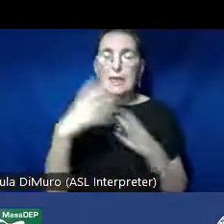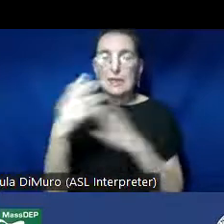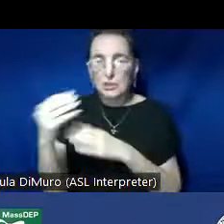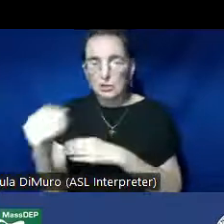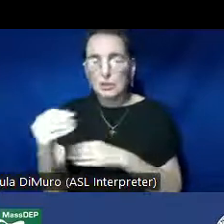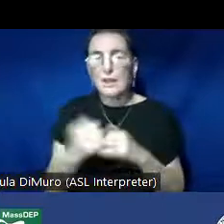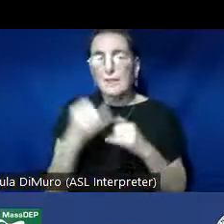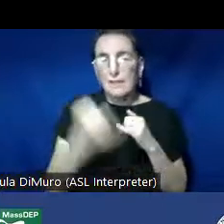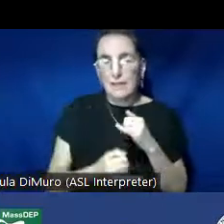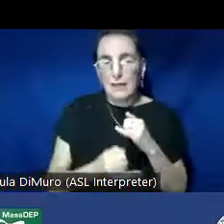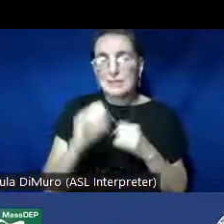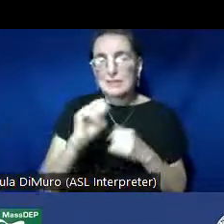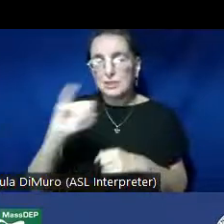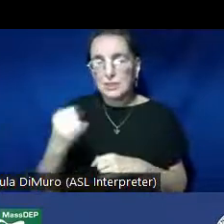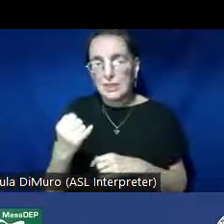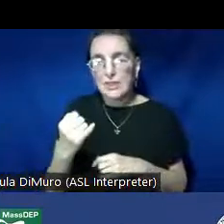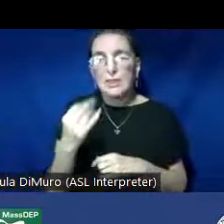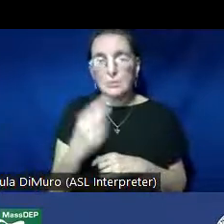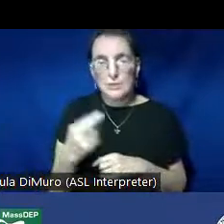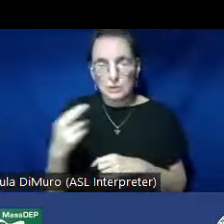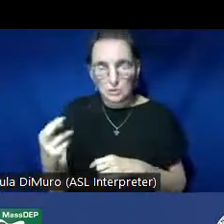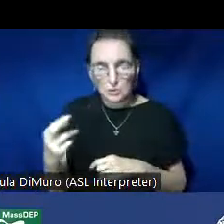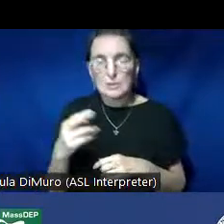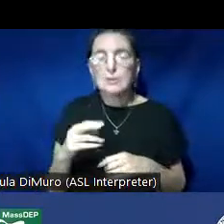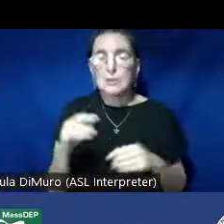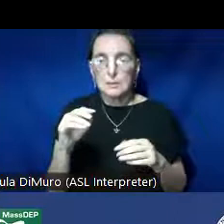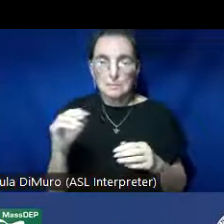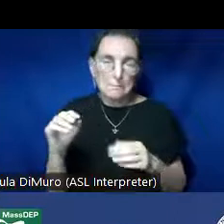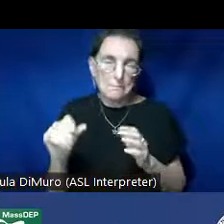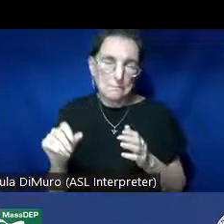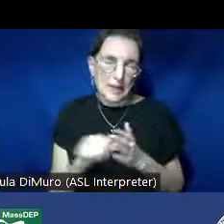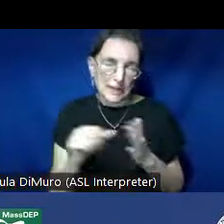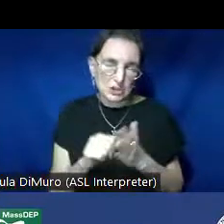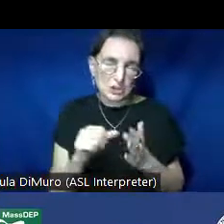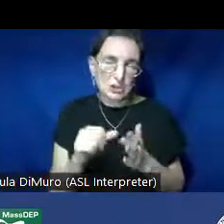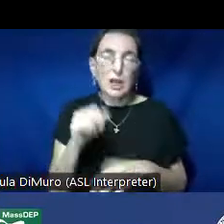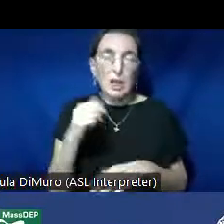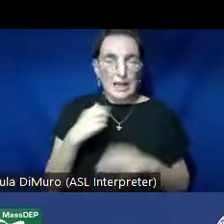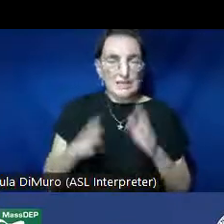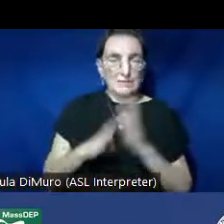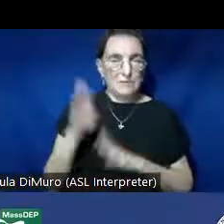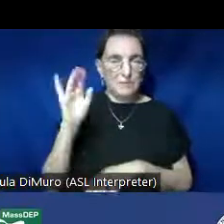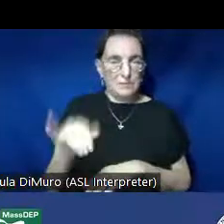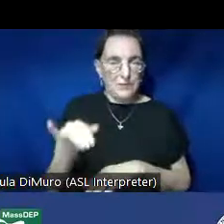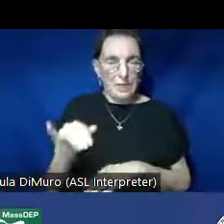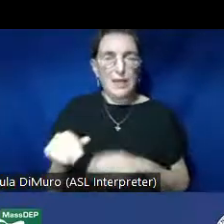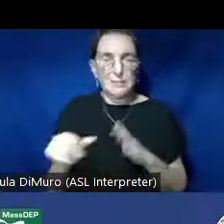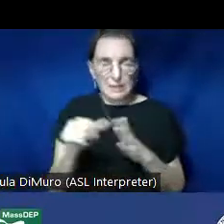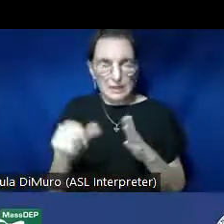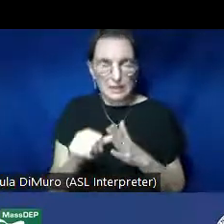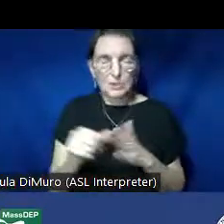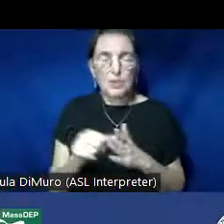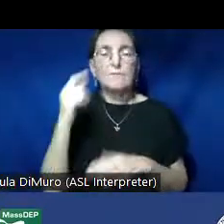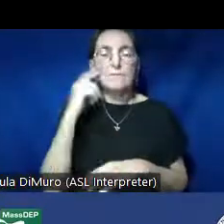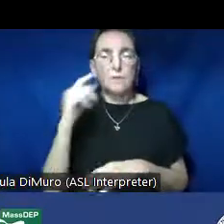Próxima iniciativa, como também fala, é a justiça ambiental na página de recursos que um